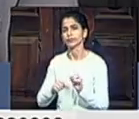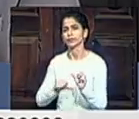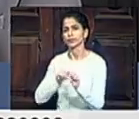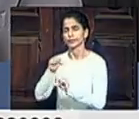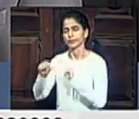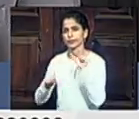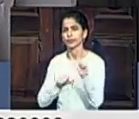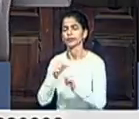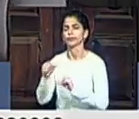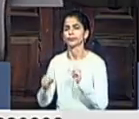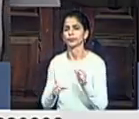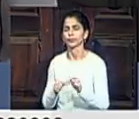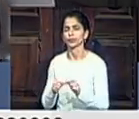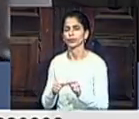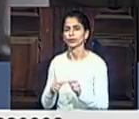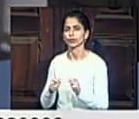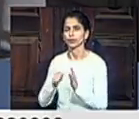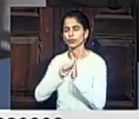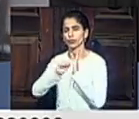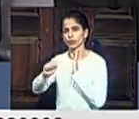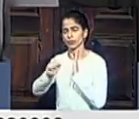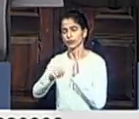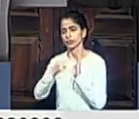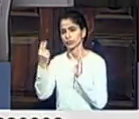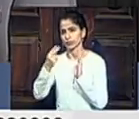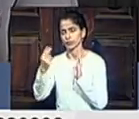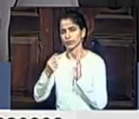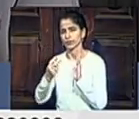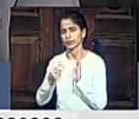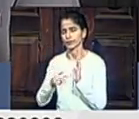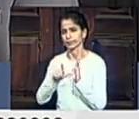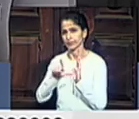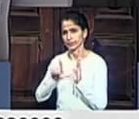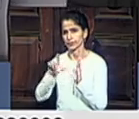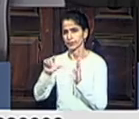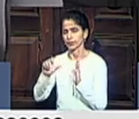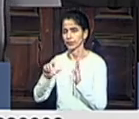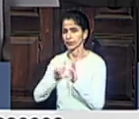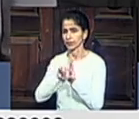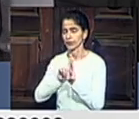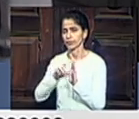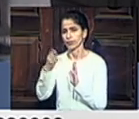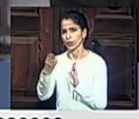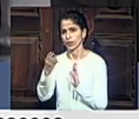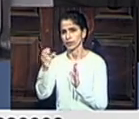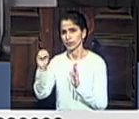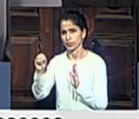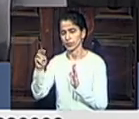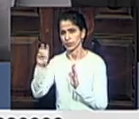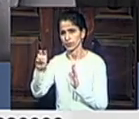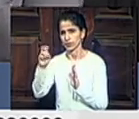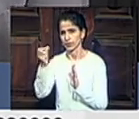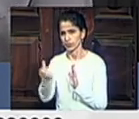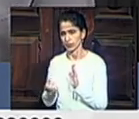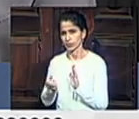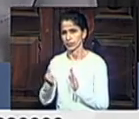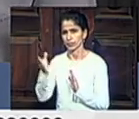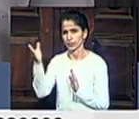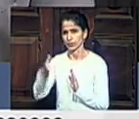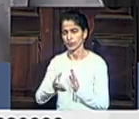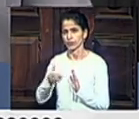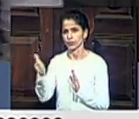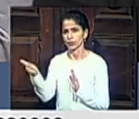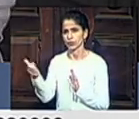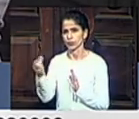alíquotas do ICMS, e o artigo 2º da Lei 4056, de 30 de dezembro de